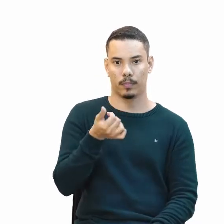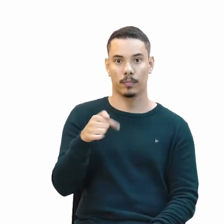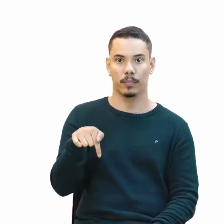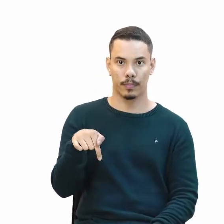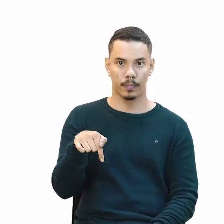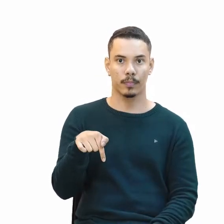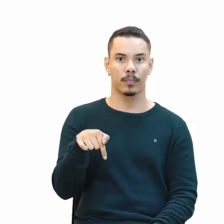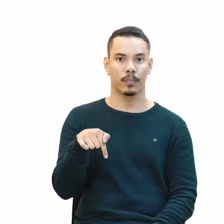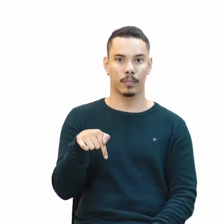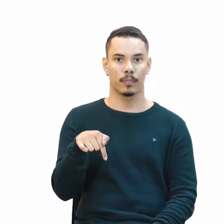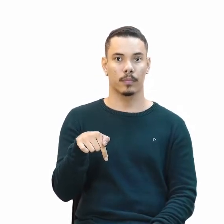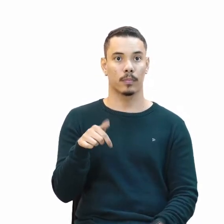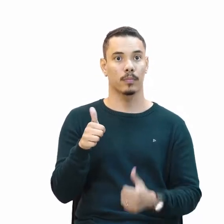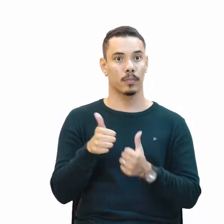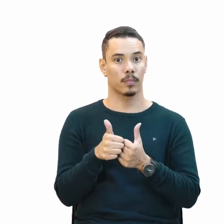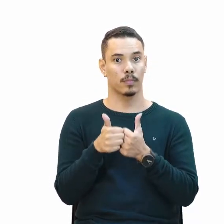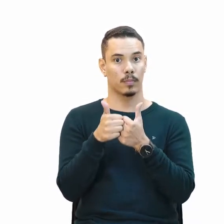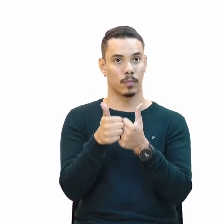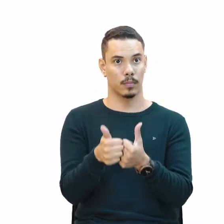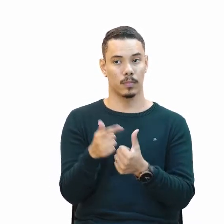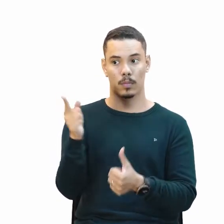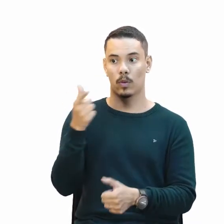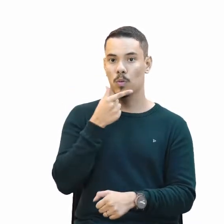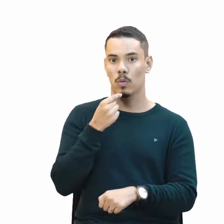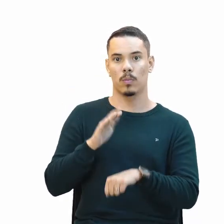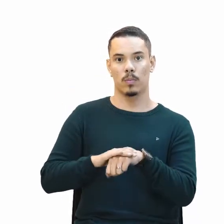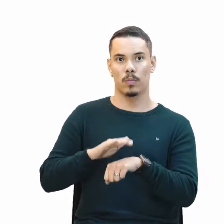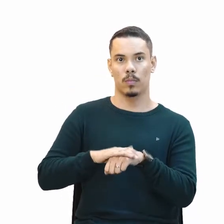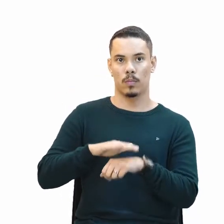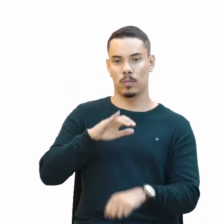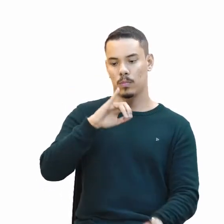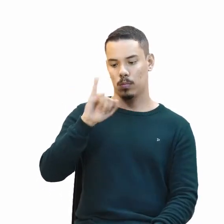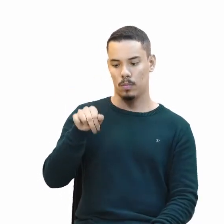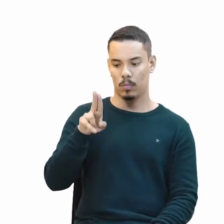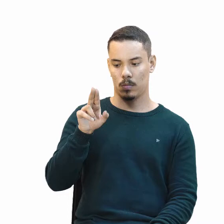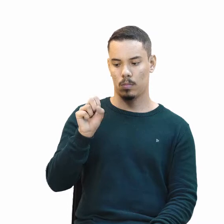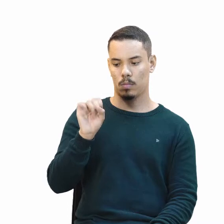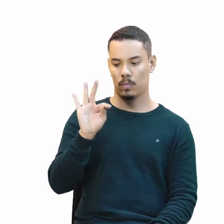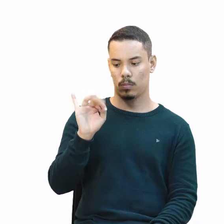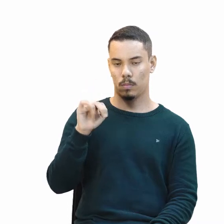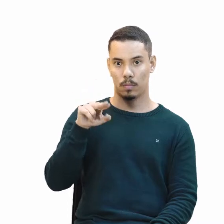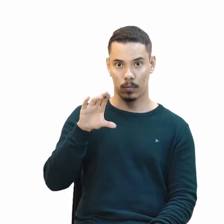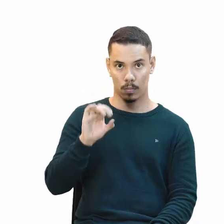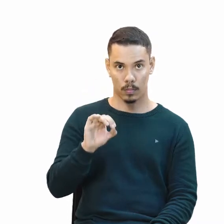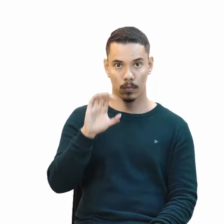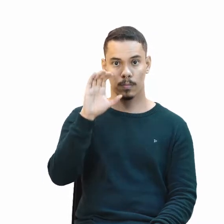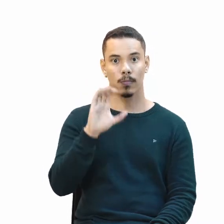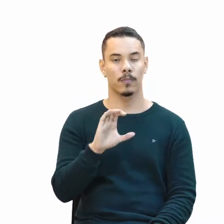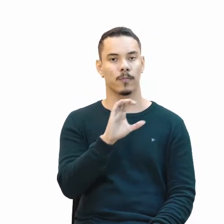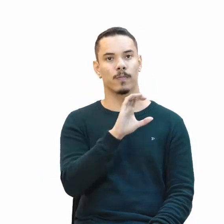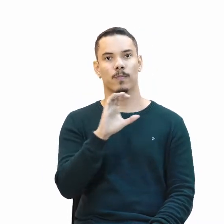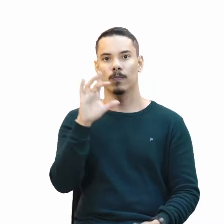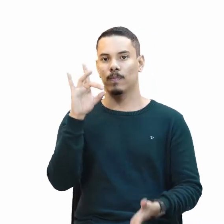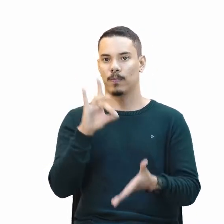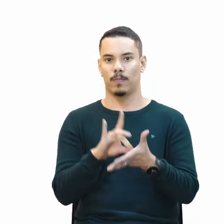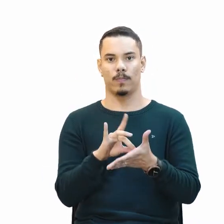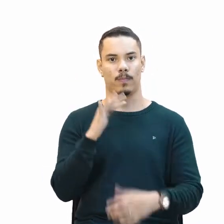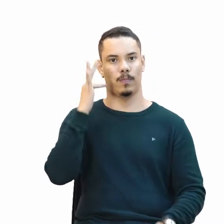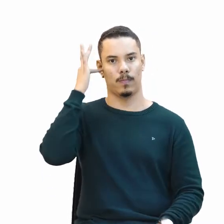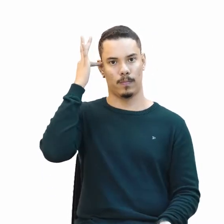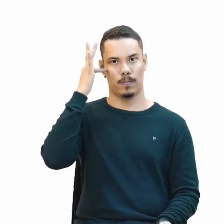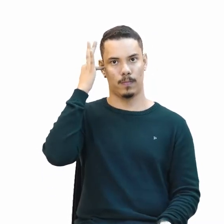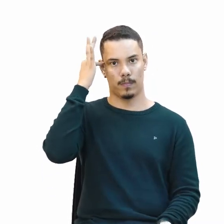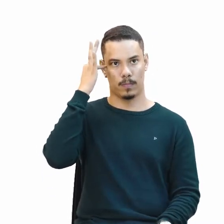167. E de acordo com São Justino, o cristianismo é a verdadeira filosofia.